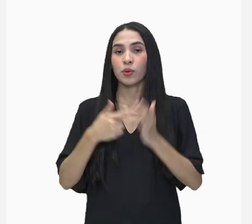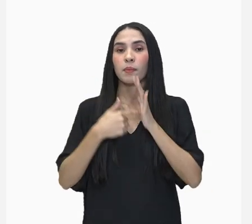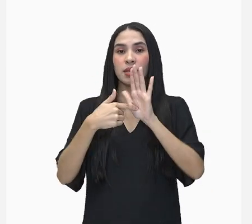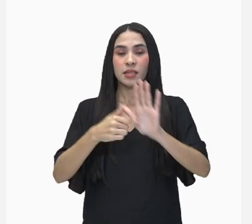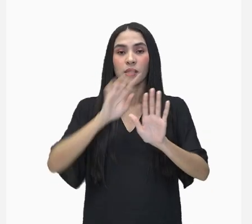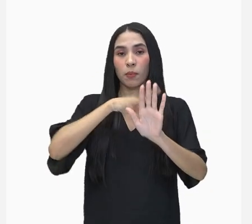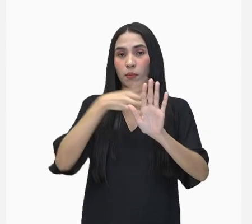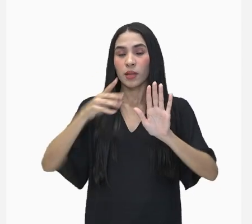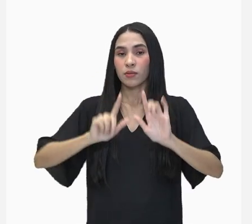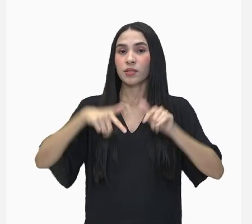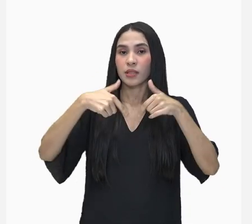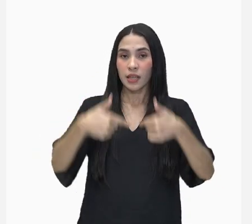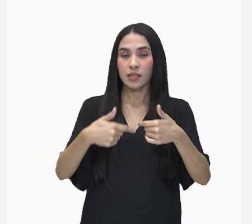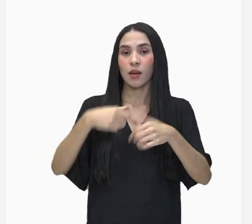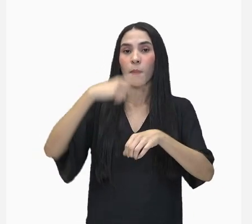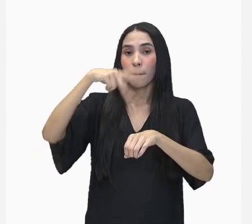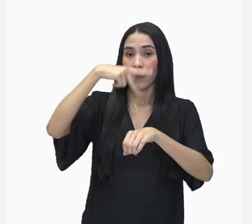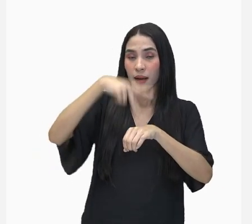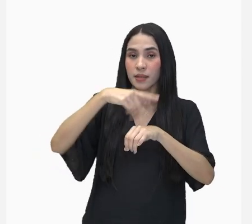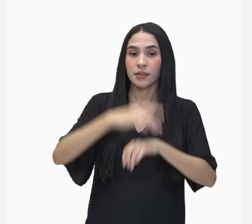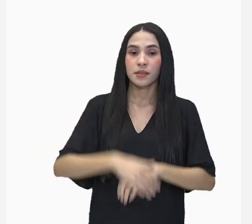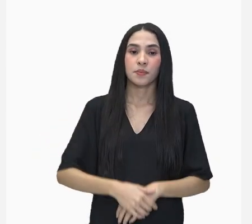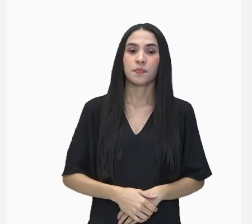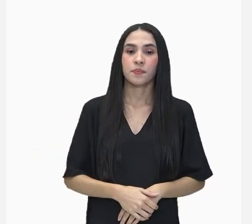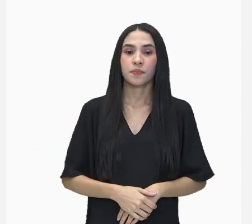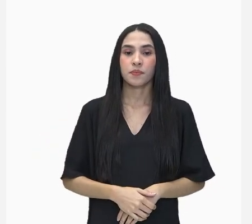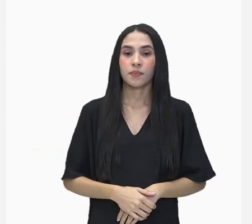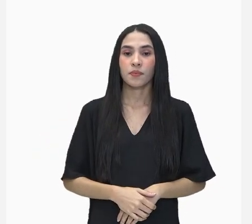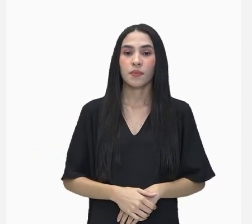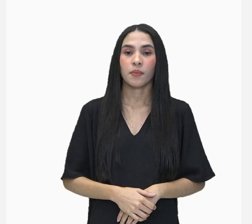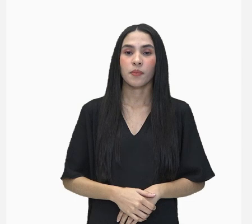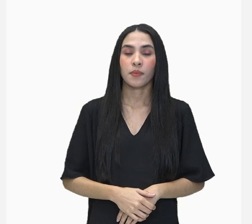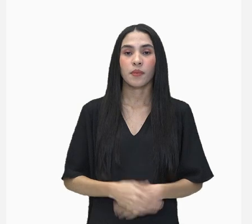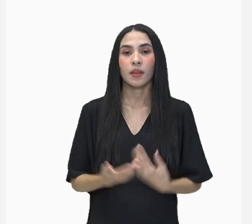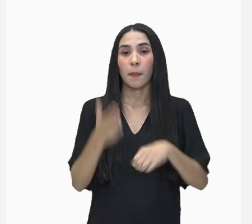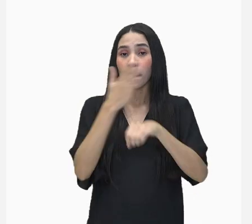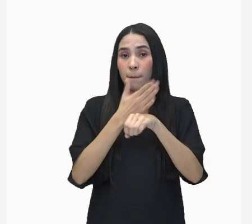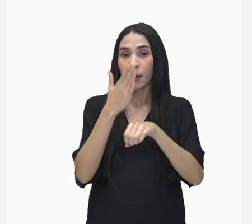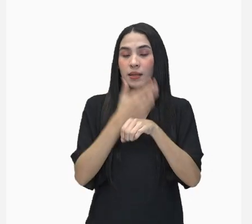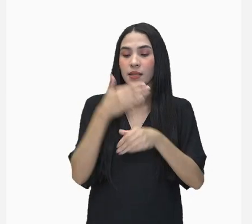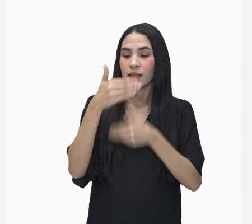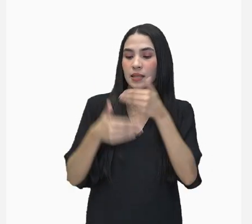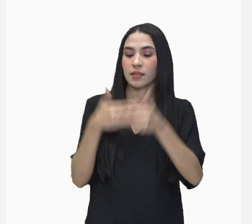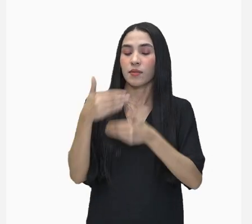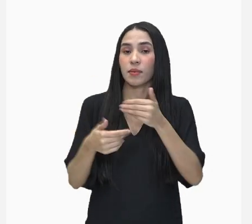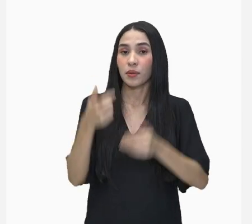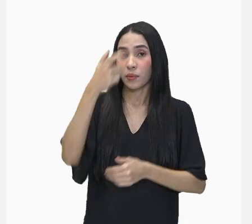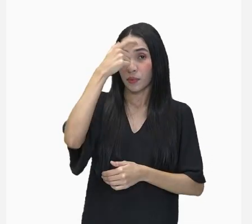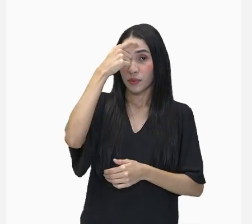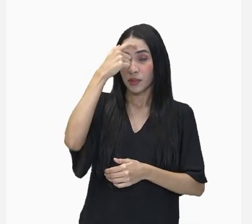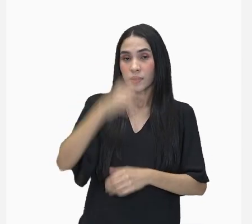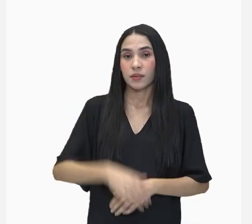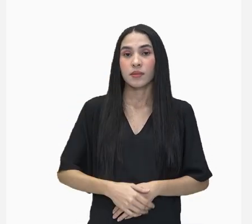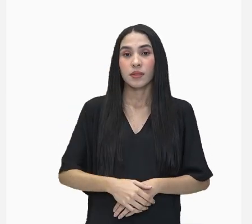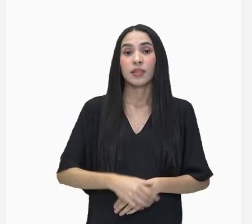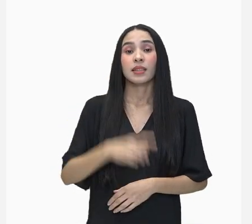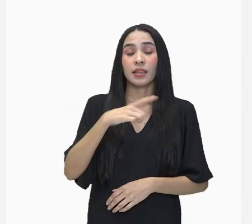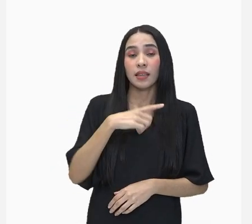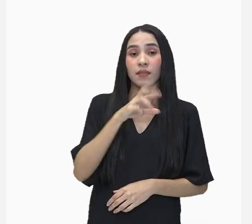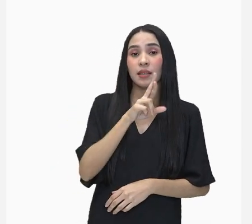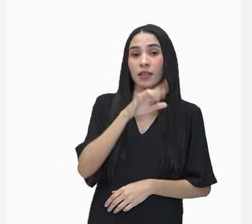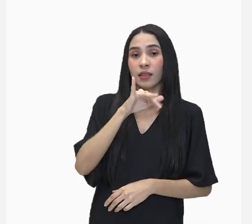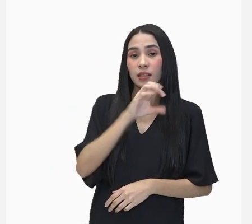ação aí para os países, para práticas de desenvolvimento sustentável. E nós tivemos a Rio